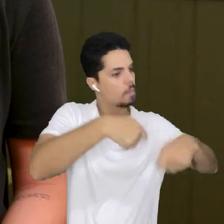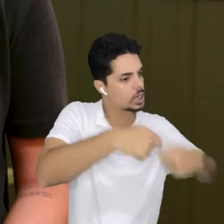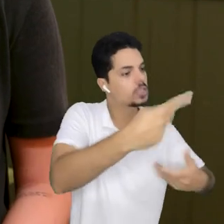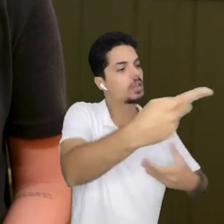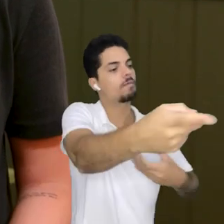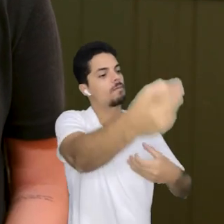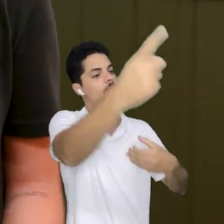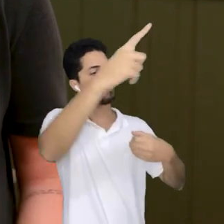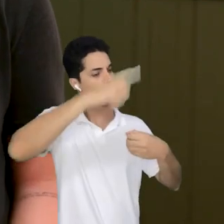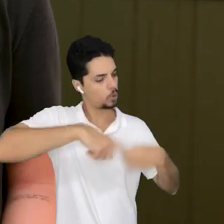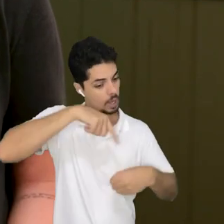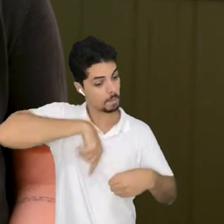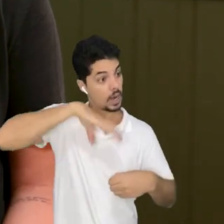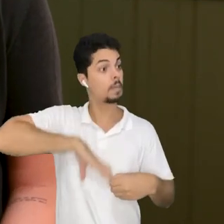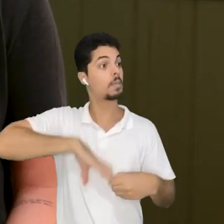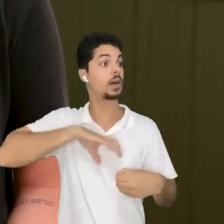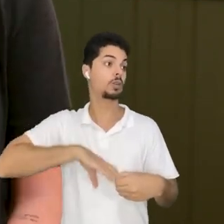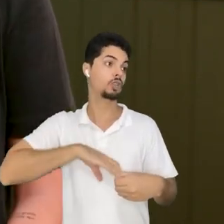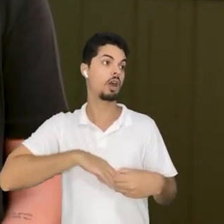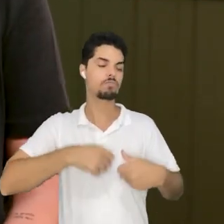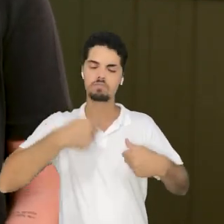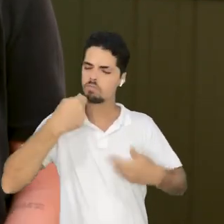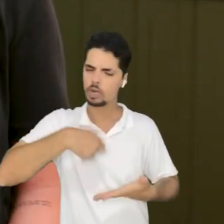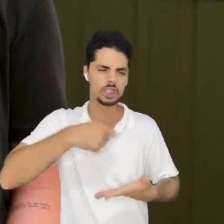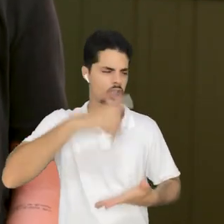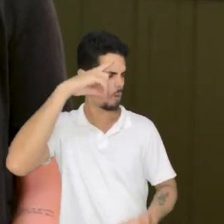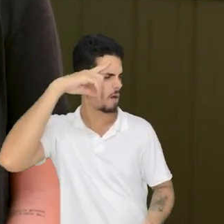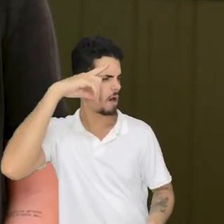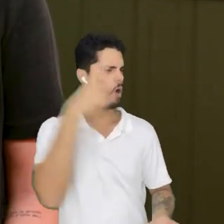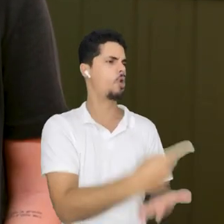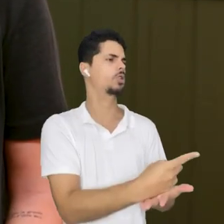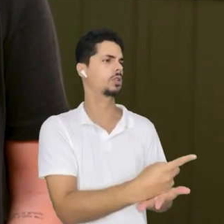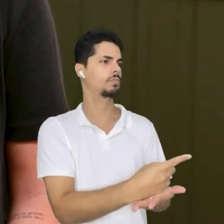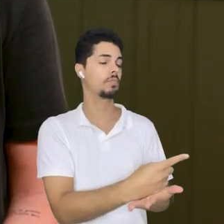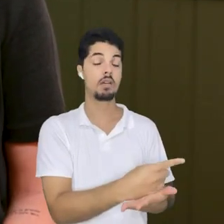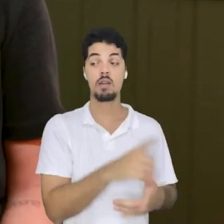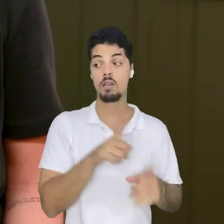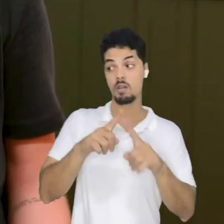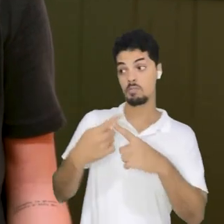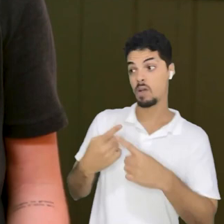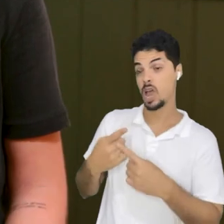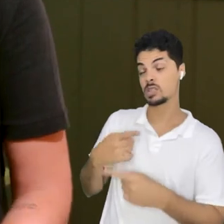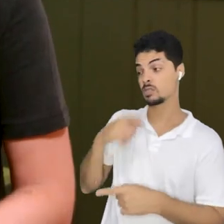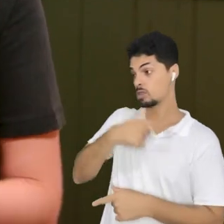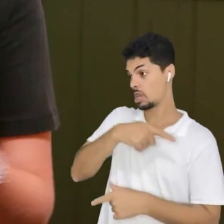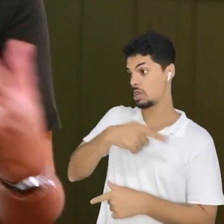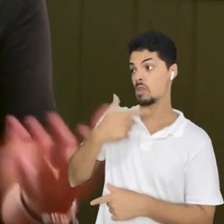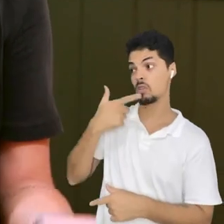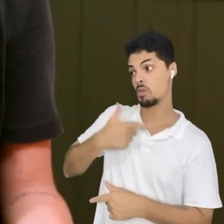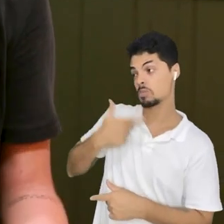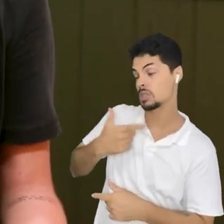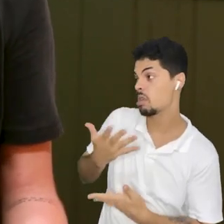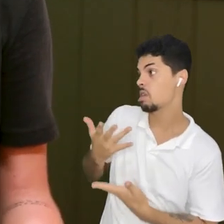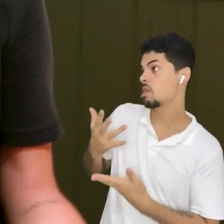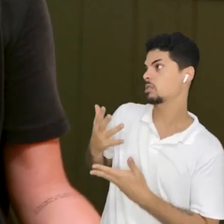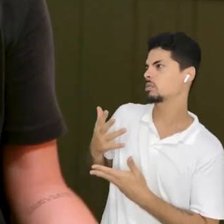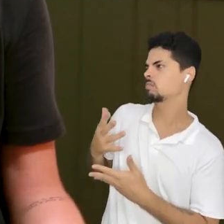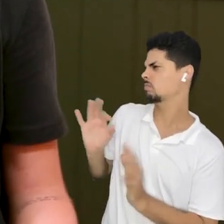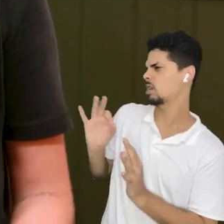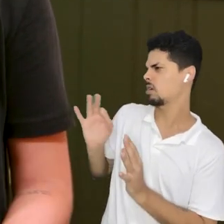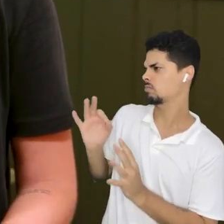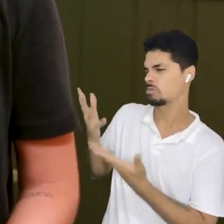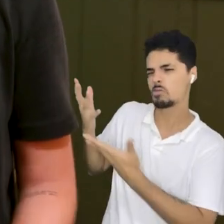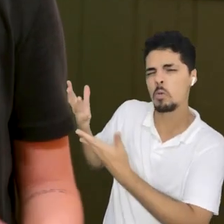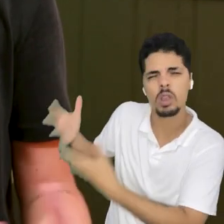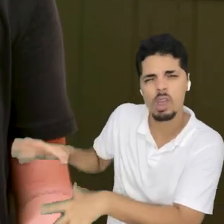dizendo que ele deveria retornar a Portugal. Ele vai acabar ignorando esse ultimato e, enquanto ele estava fazendo uma viagem por São